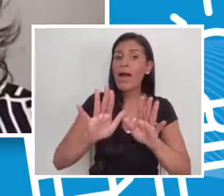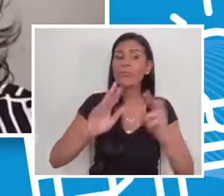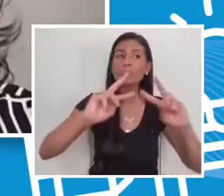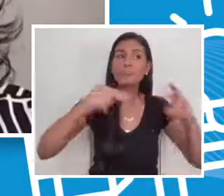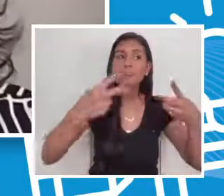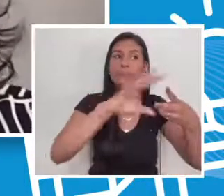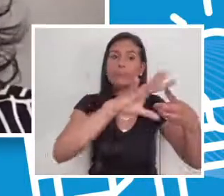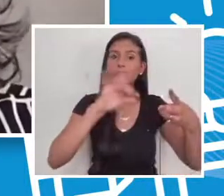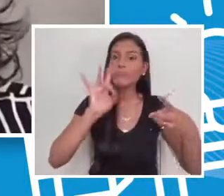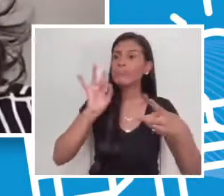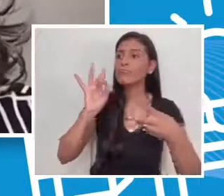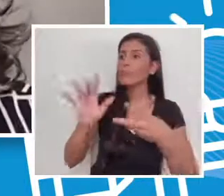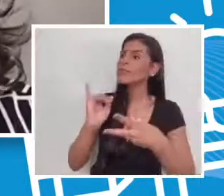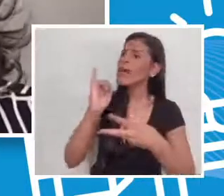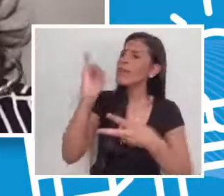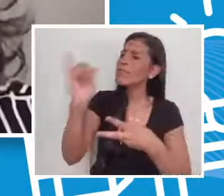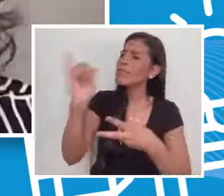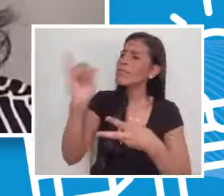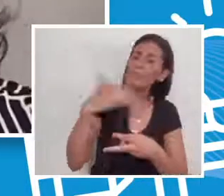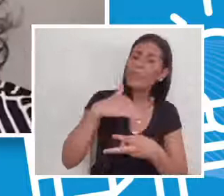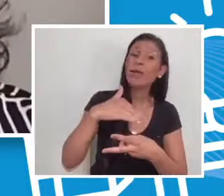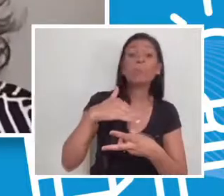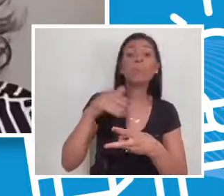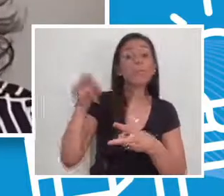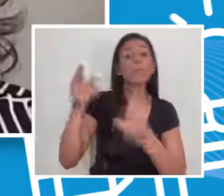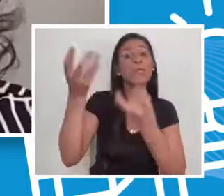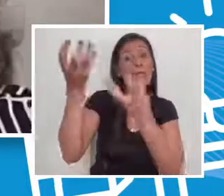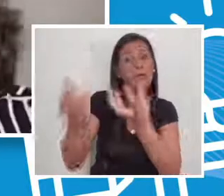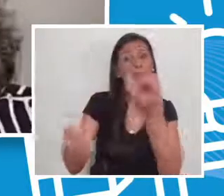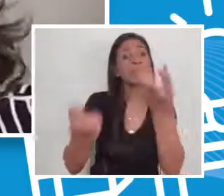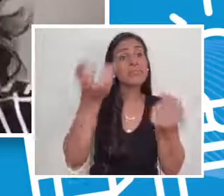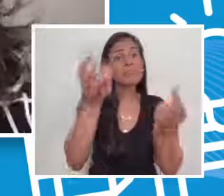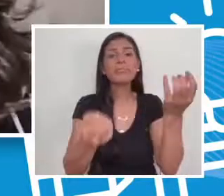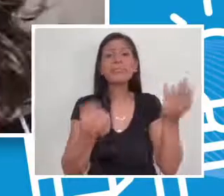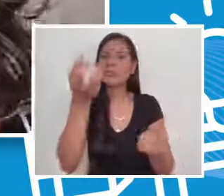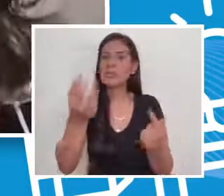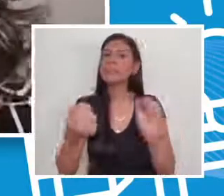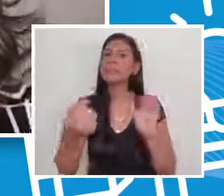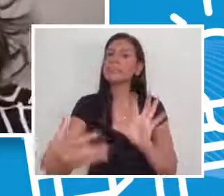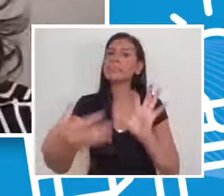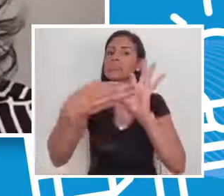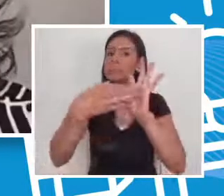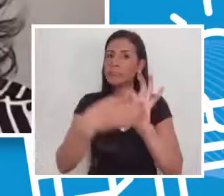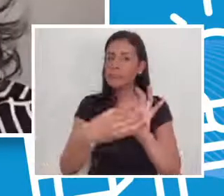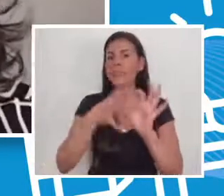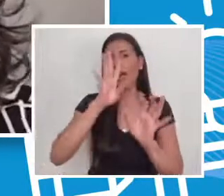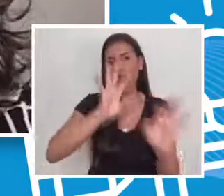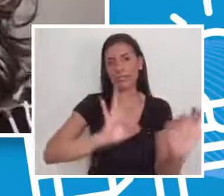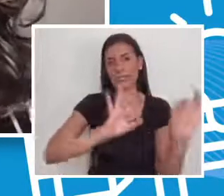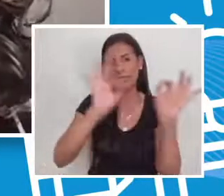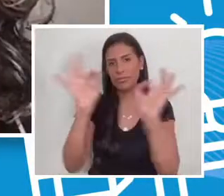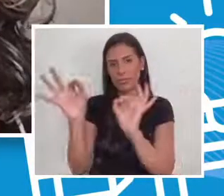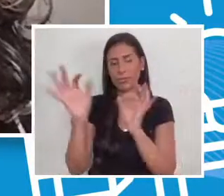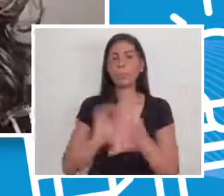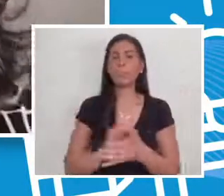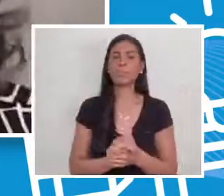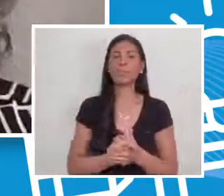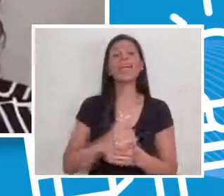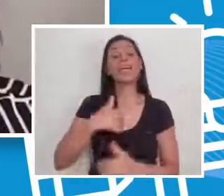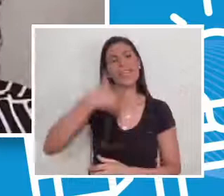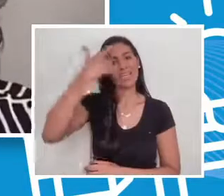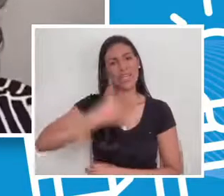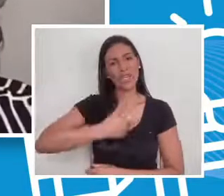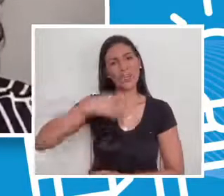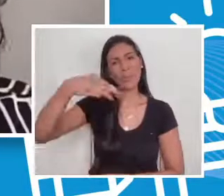pessoas nessa conversa. Muito bem, nós aqui, mais uma coisa, é assim, eu sou Maju